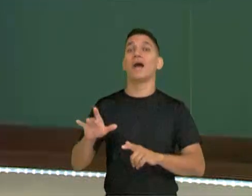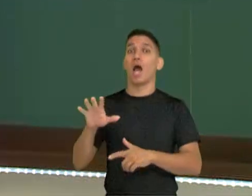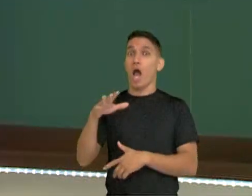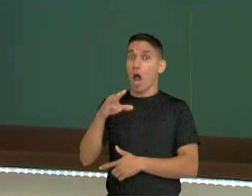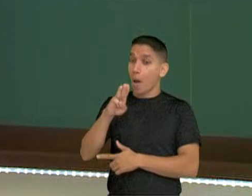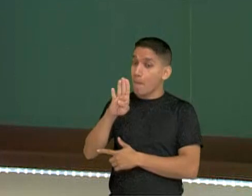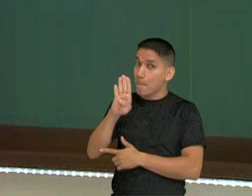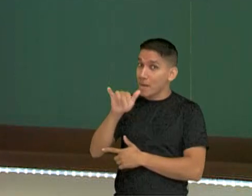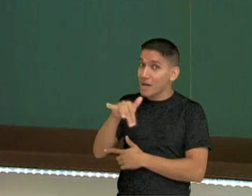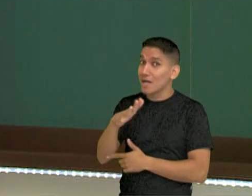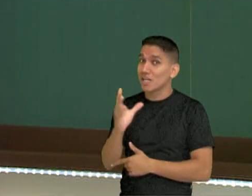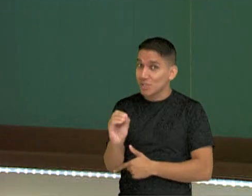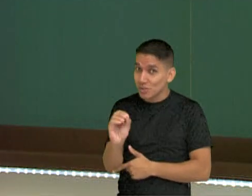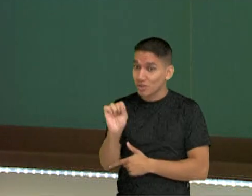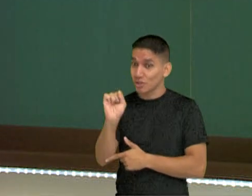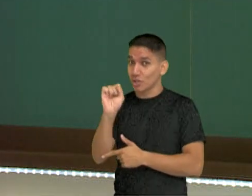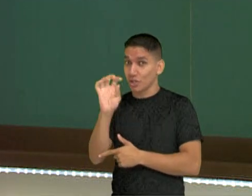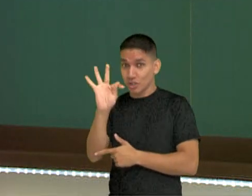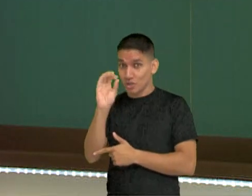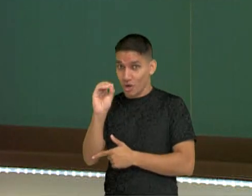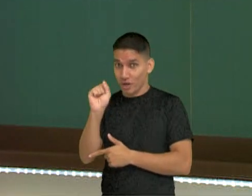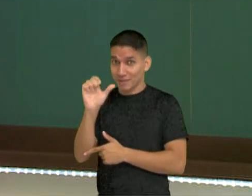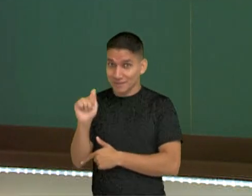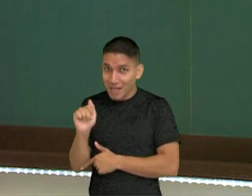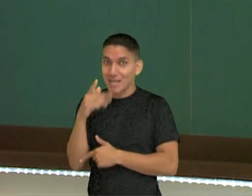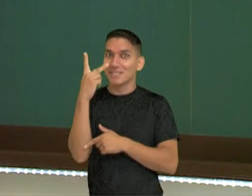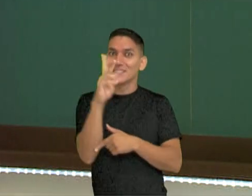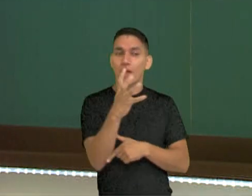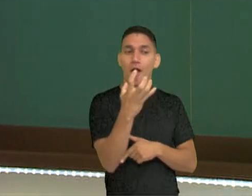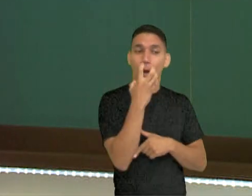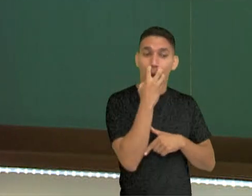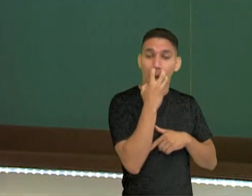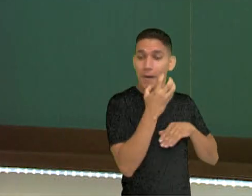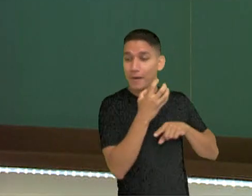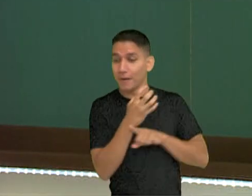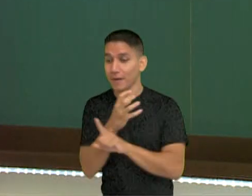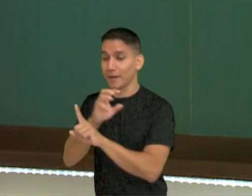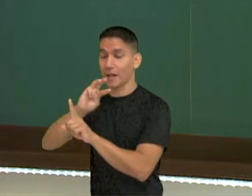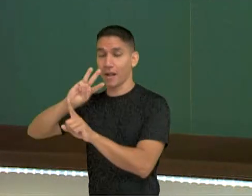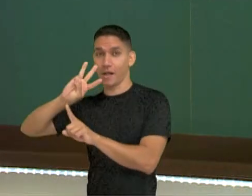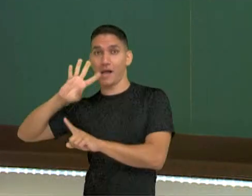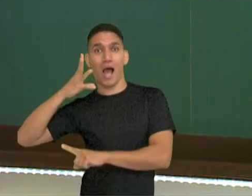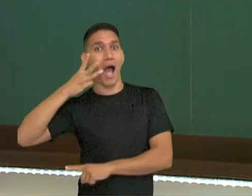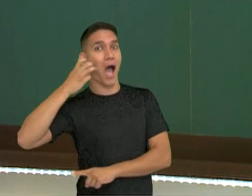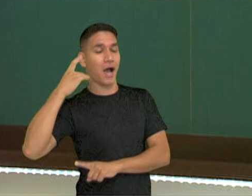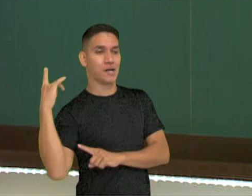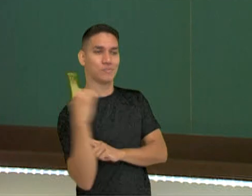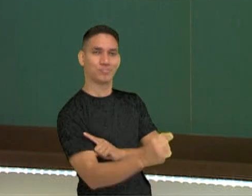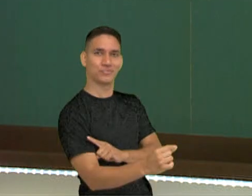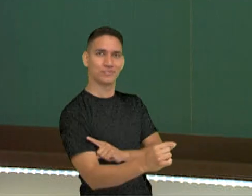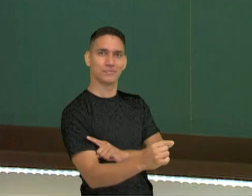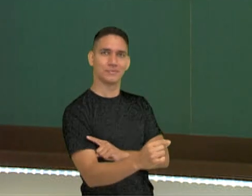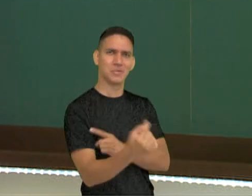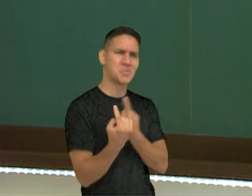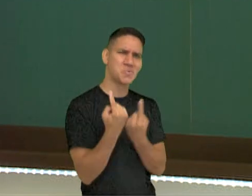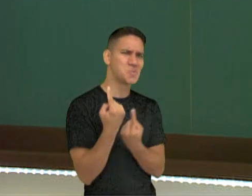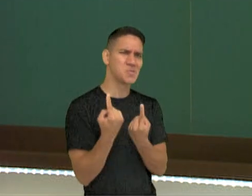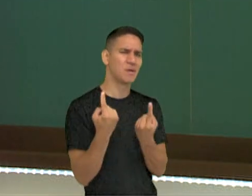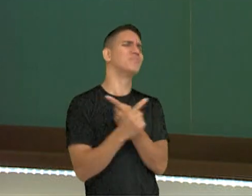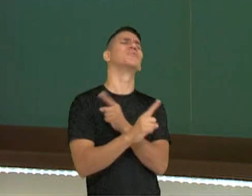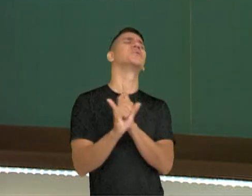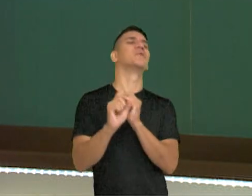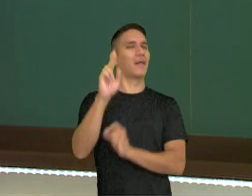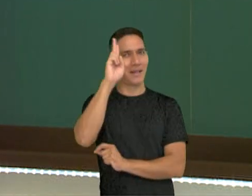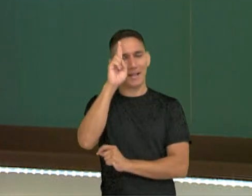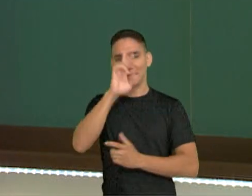e tosa. Aqui sai, seu cão sai um gato. Qual o sentido do trocadilho aqui? Ah, lembrou,